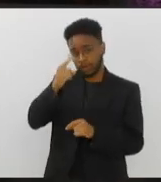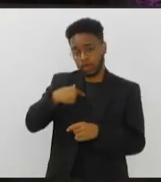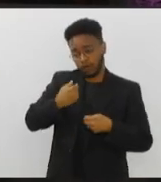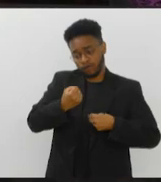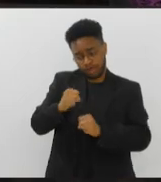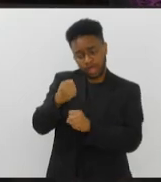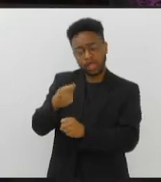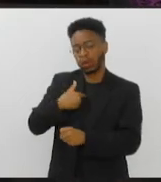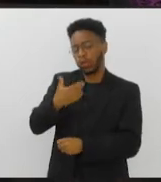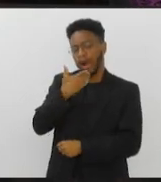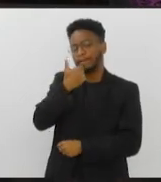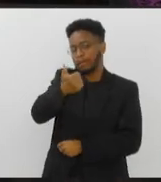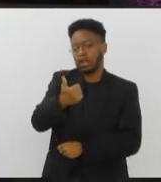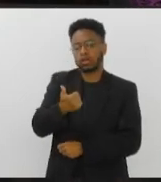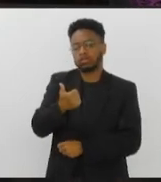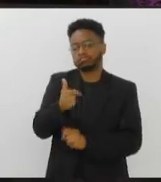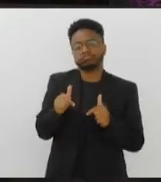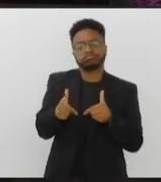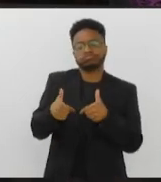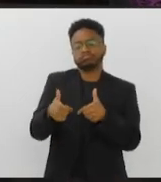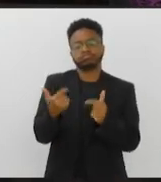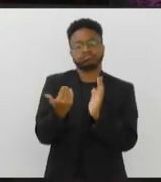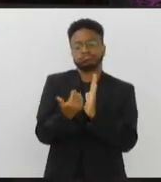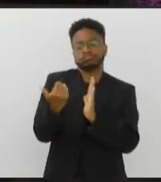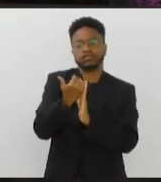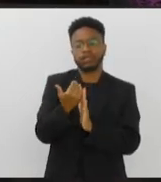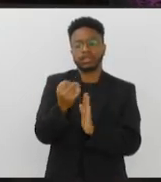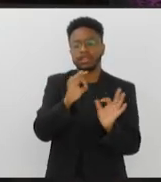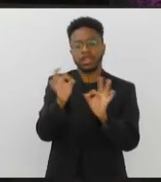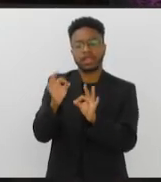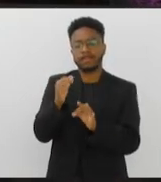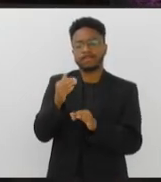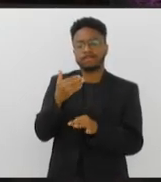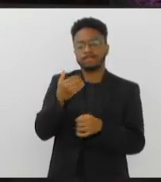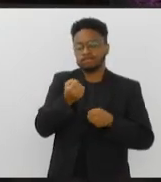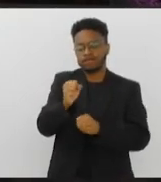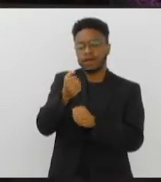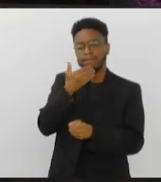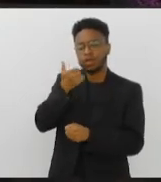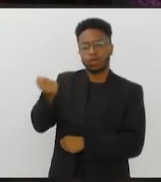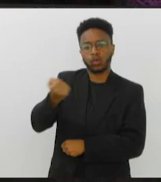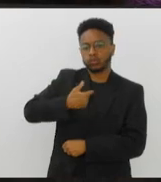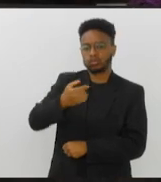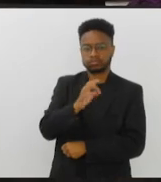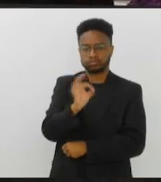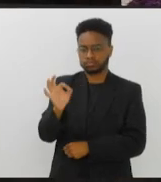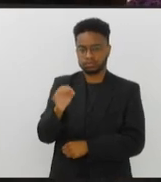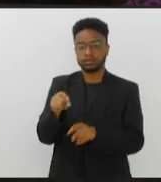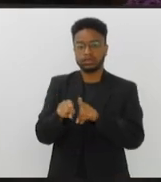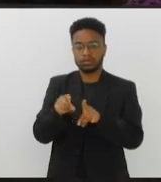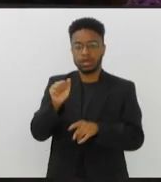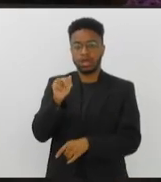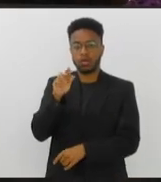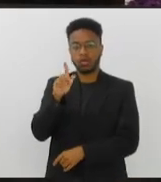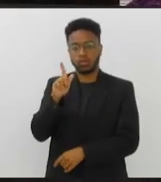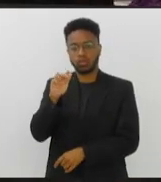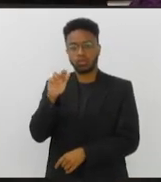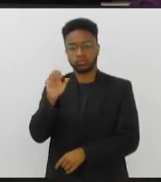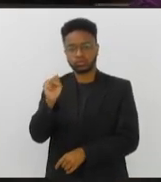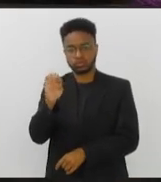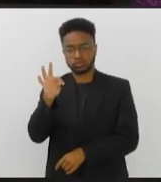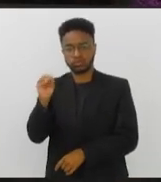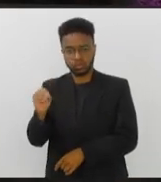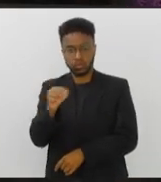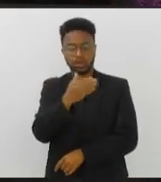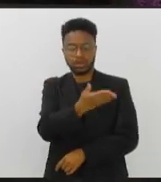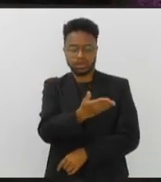chão. Esquece, ninguém vai varrer o chão melhor do que eu, doutor Augusto. O senhor também chegou, apresentado pelo